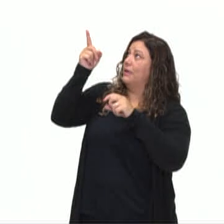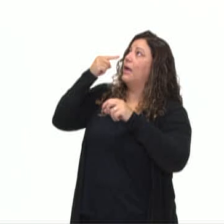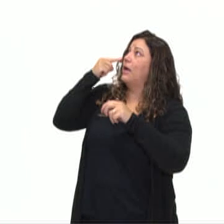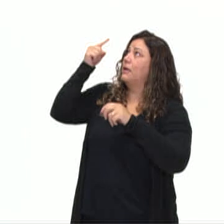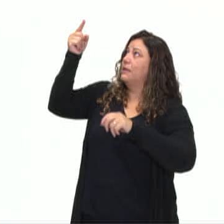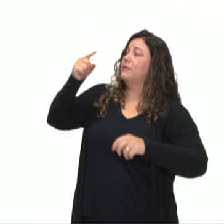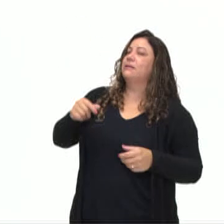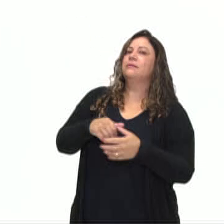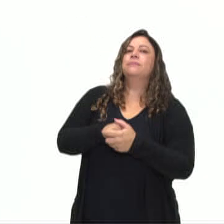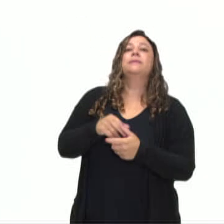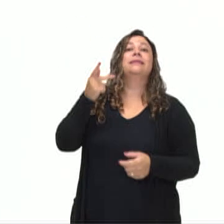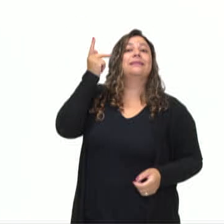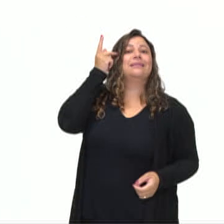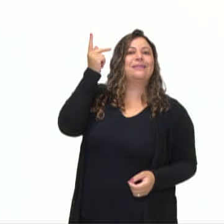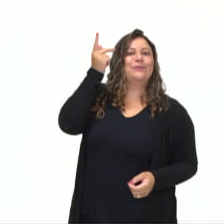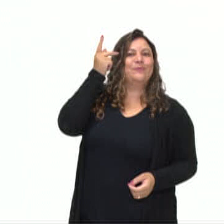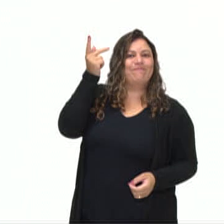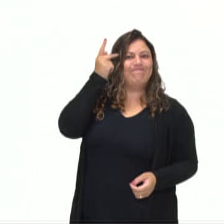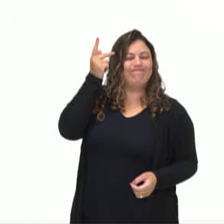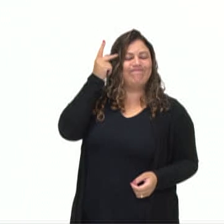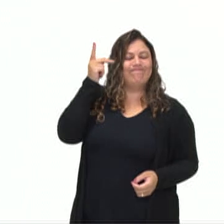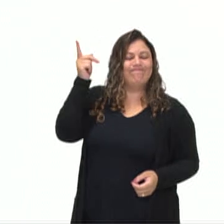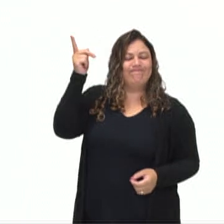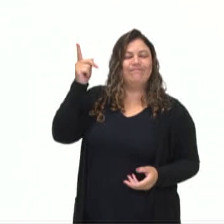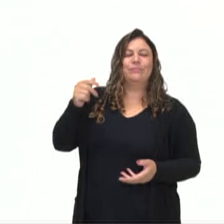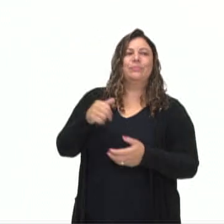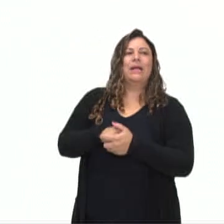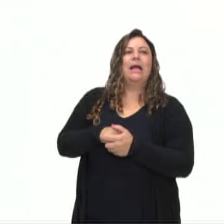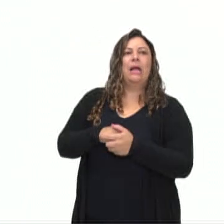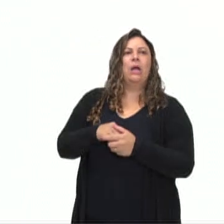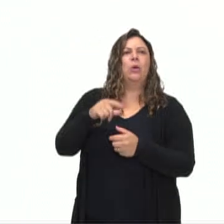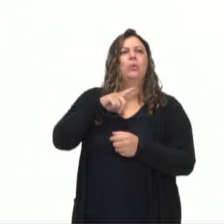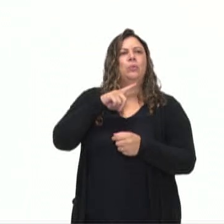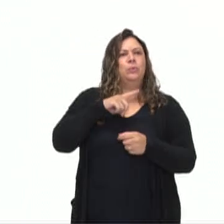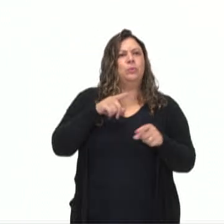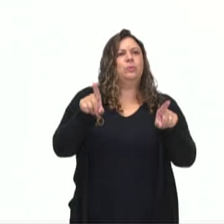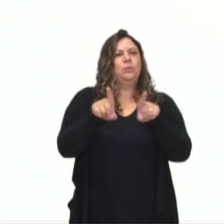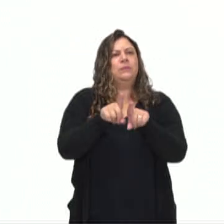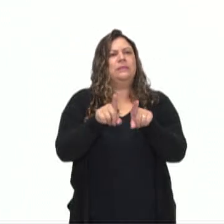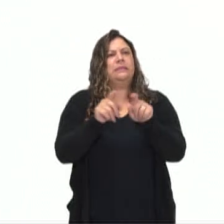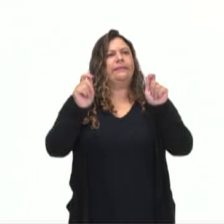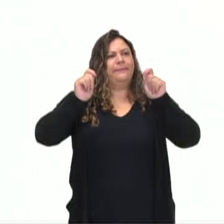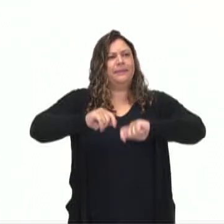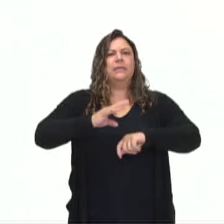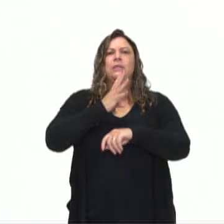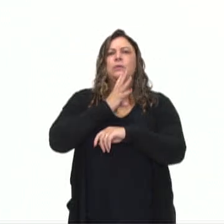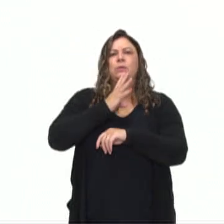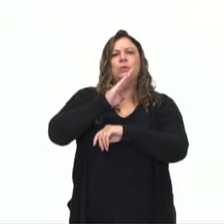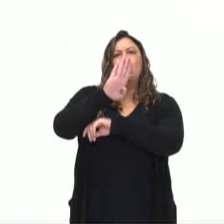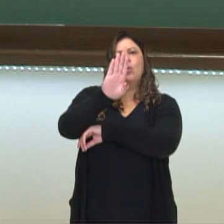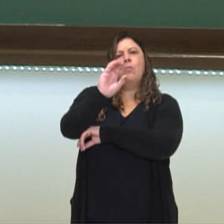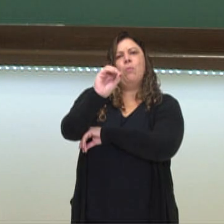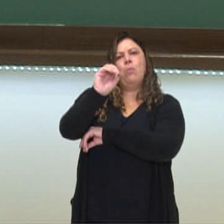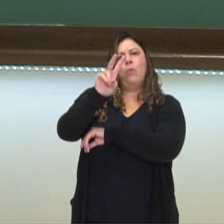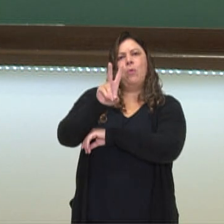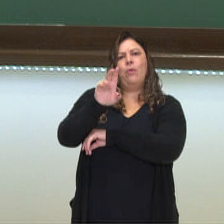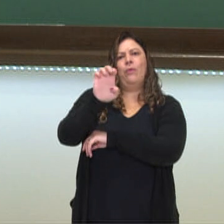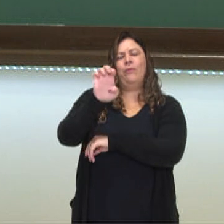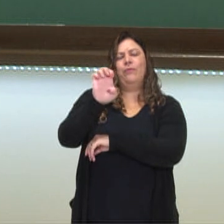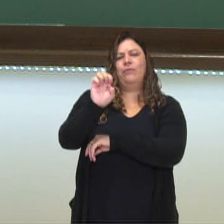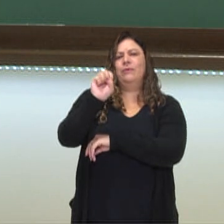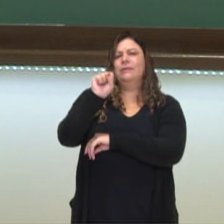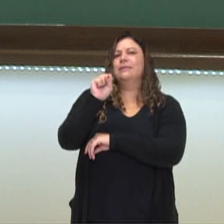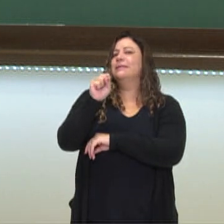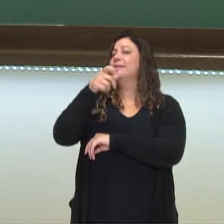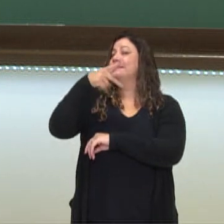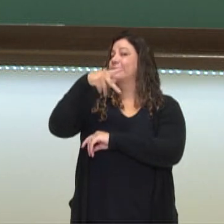Bolsa de Valores de São Paulo, que é a 3B, também conhecida como a Bolsa da Bovespa, tá? Essa Bolsa de